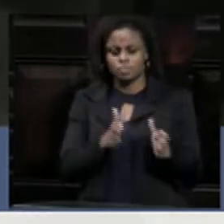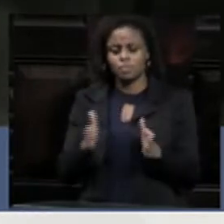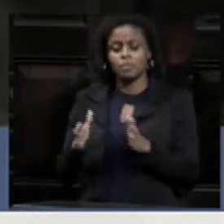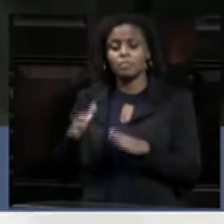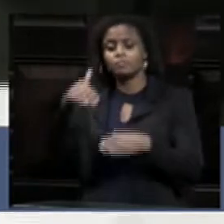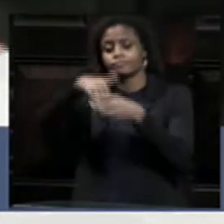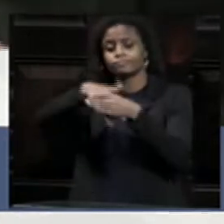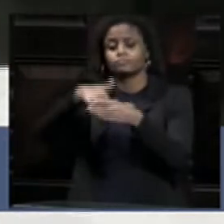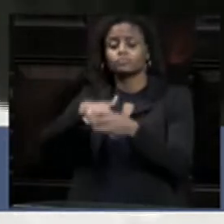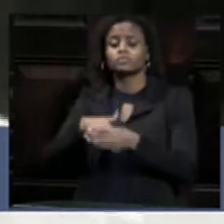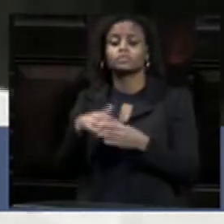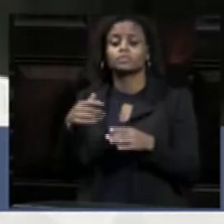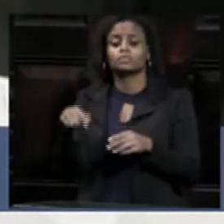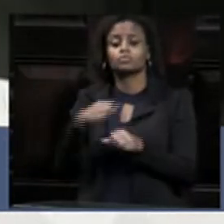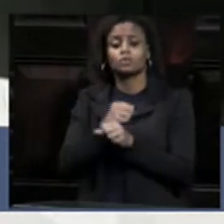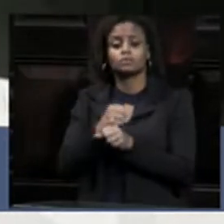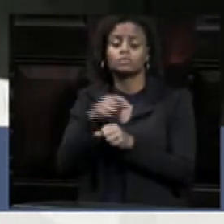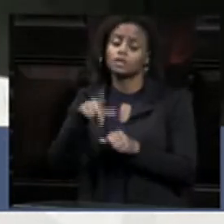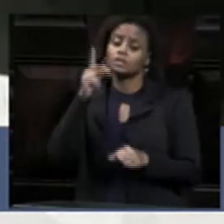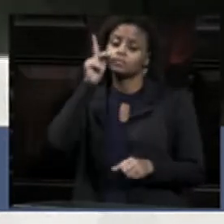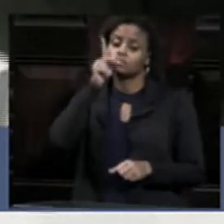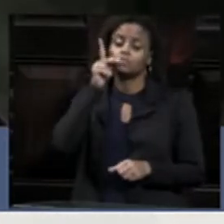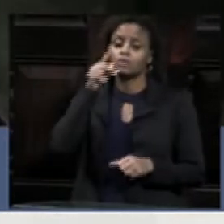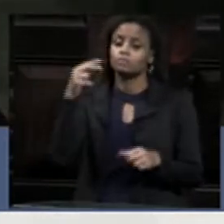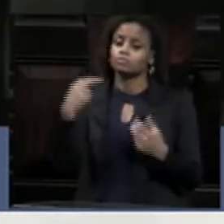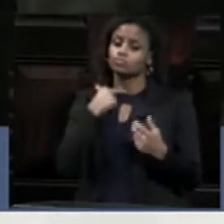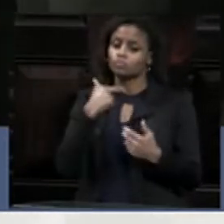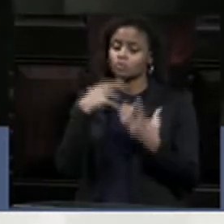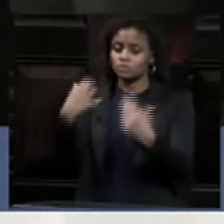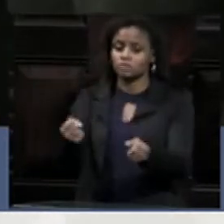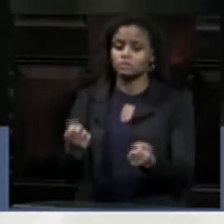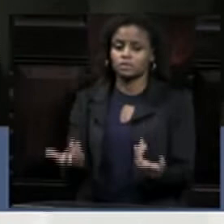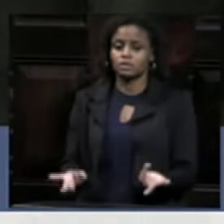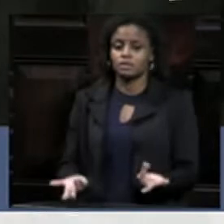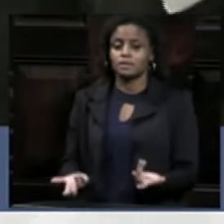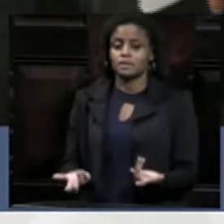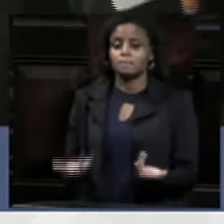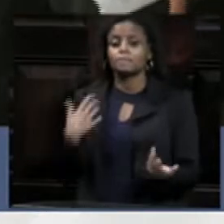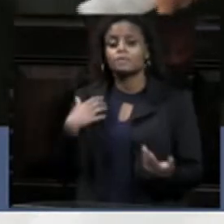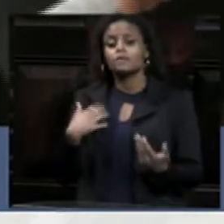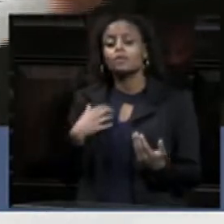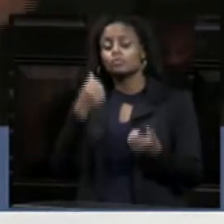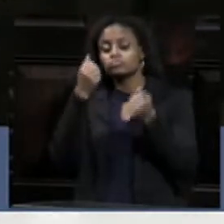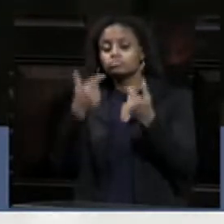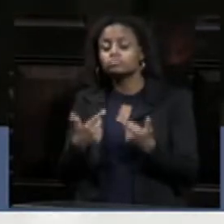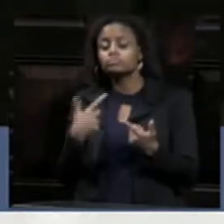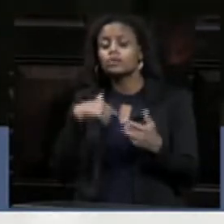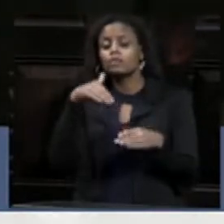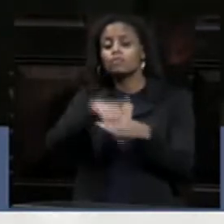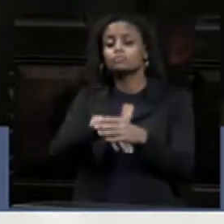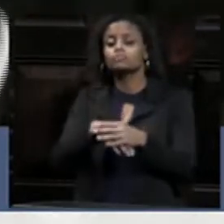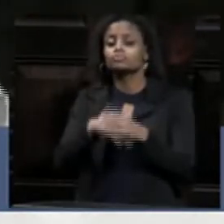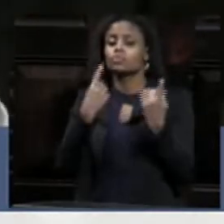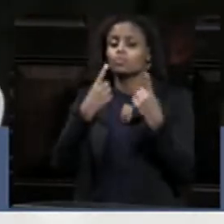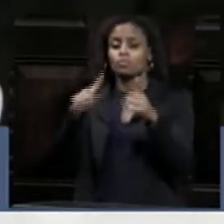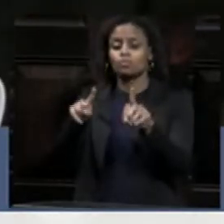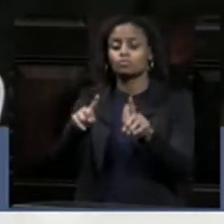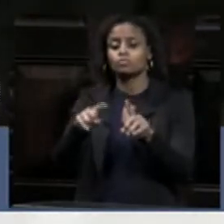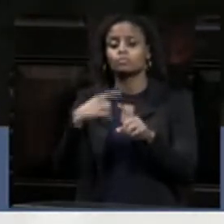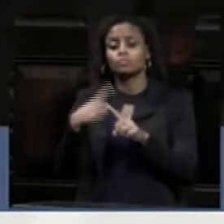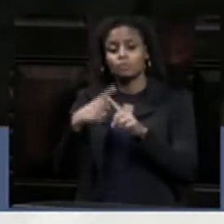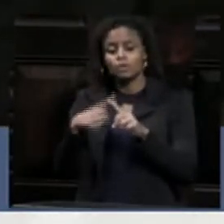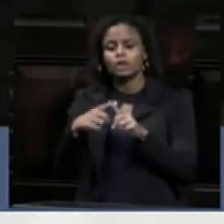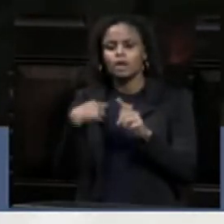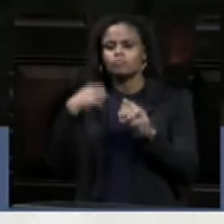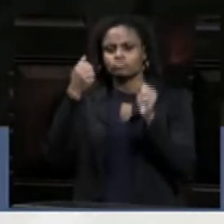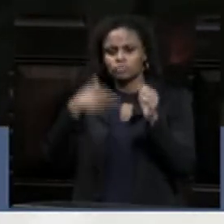não pode ser submetido a isso. Tá? Então, meu parecer é contrário. Meu parecer é contrário em função desses pontos que